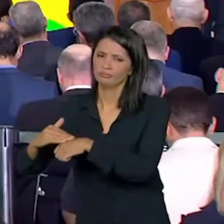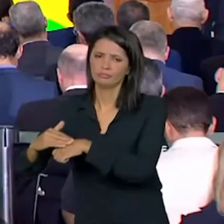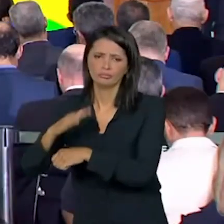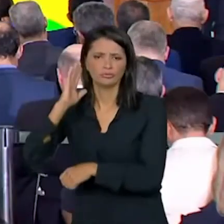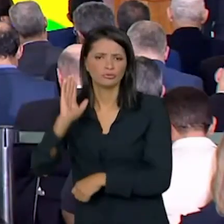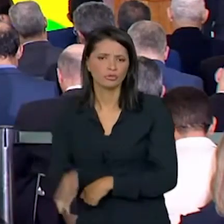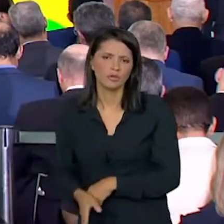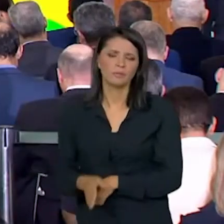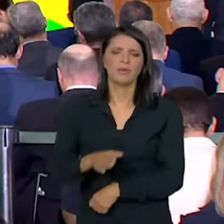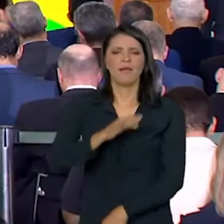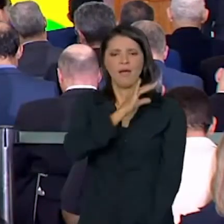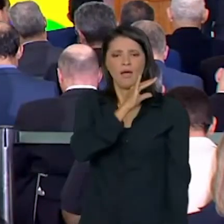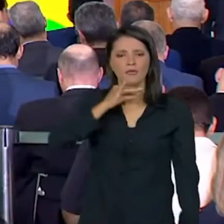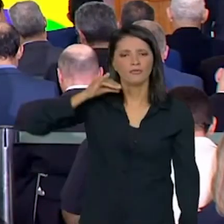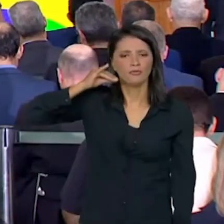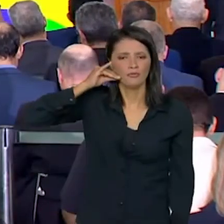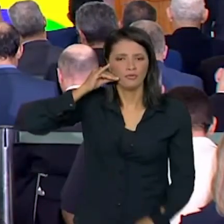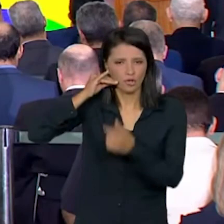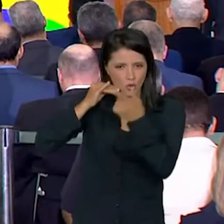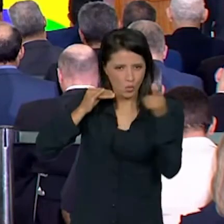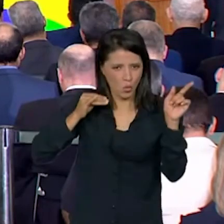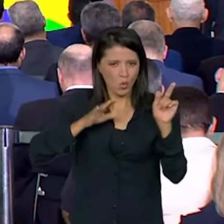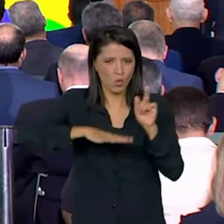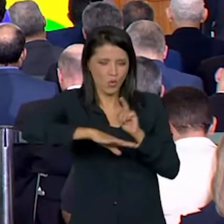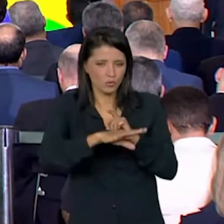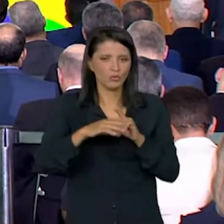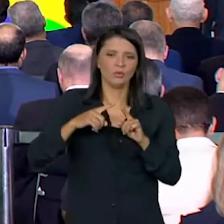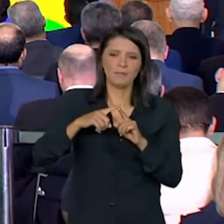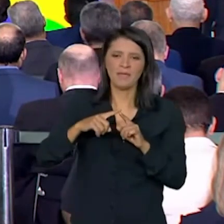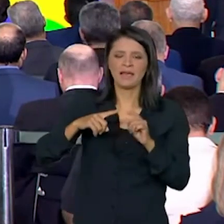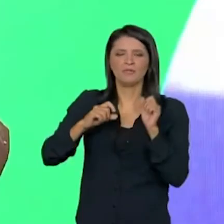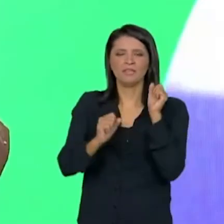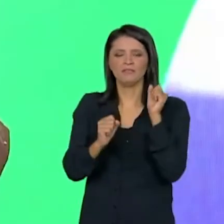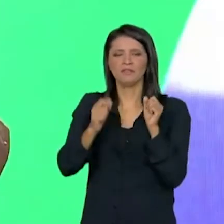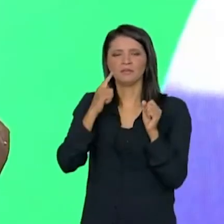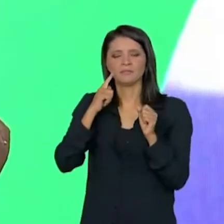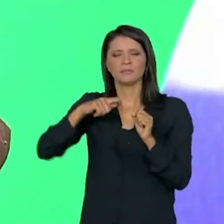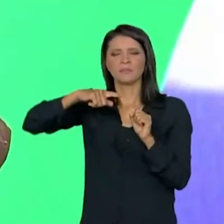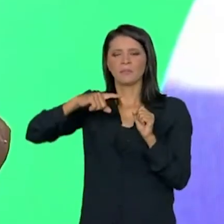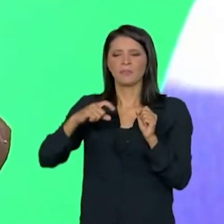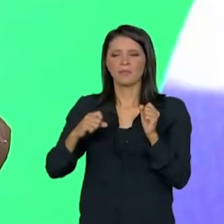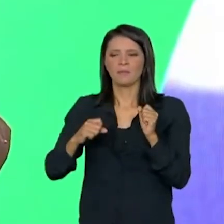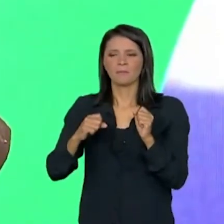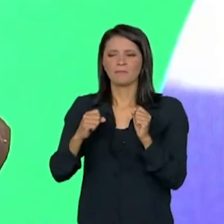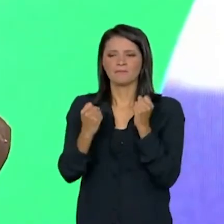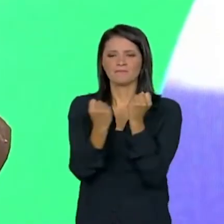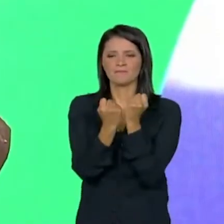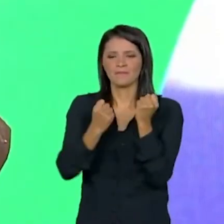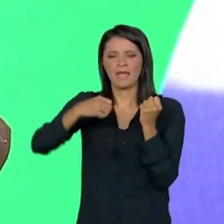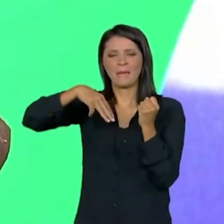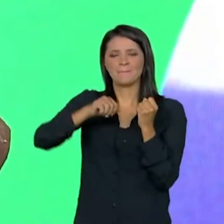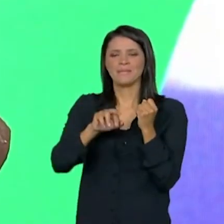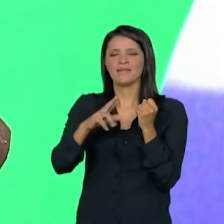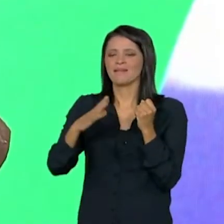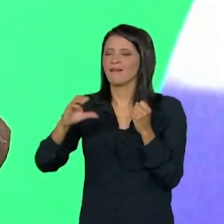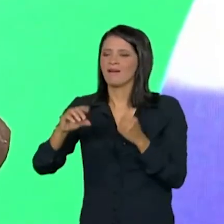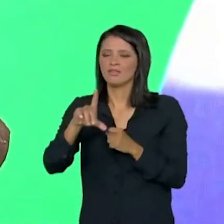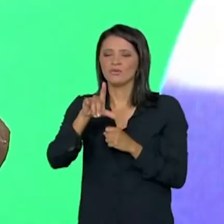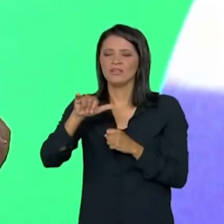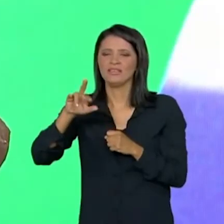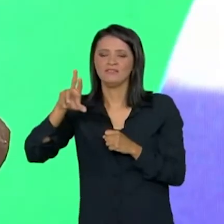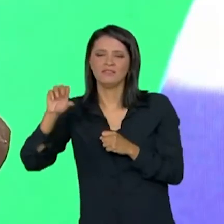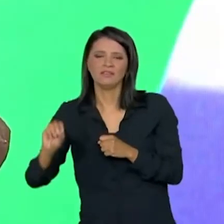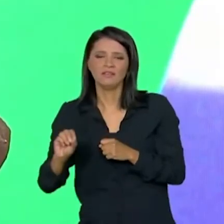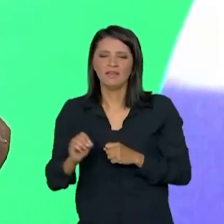a iFood e as demais, Mercado Livre, enfim, dizia o seguinte, que